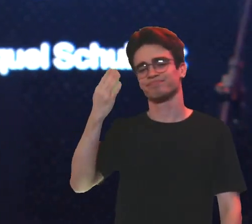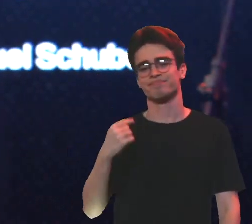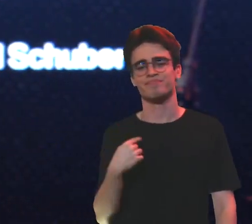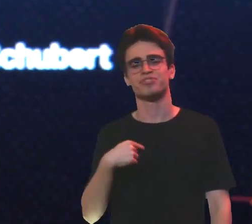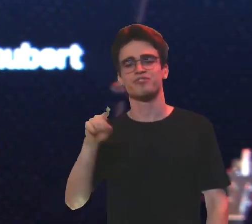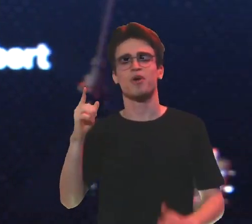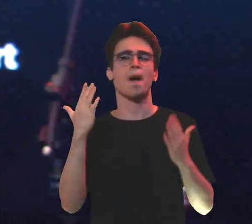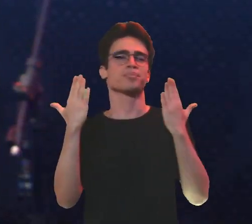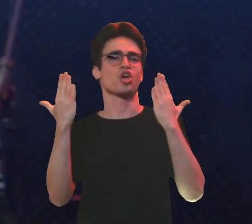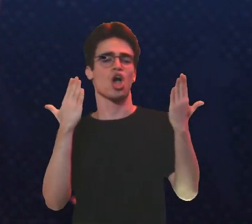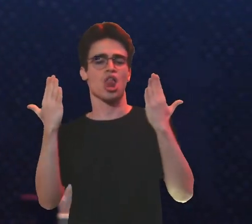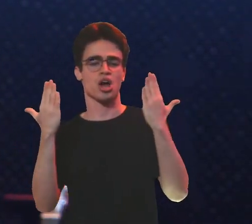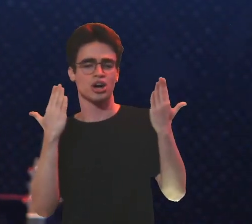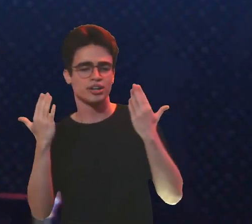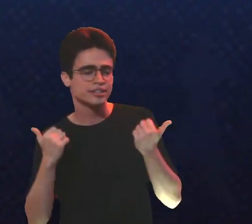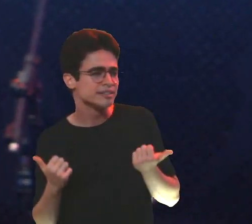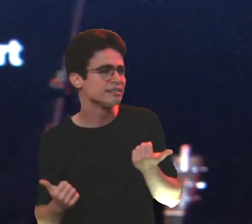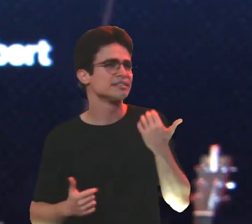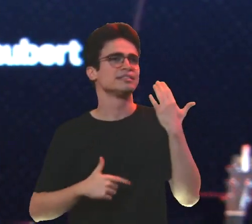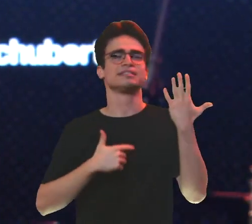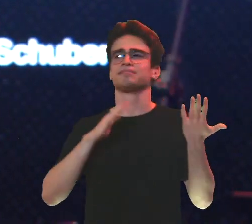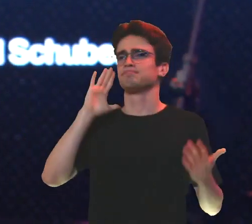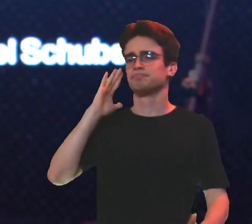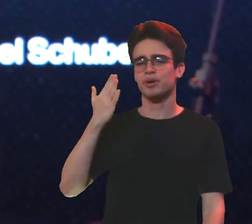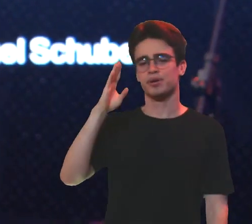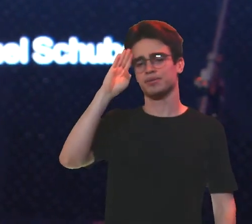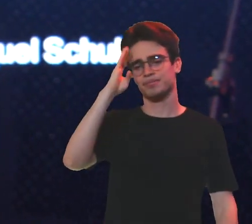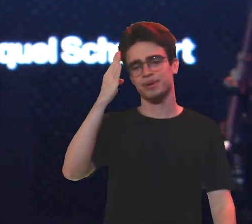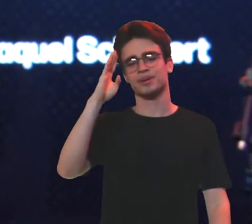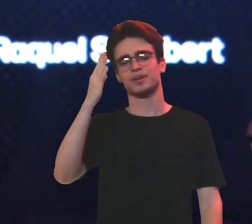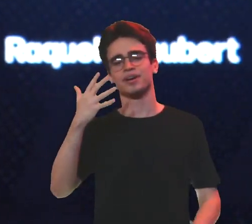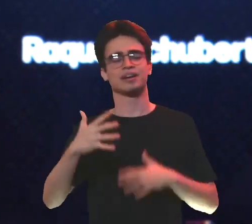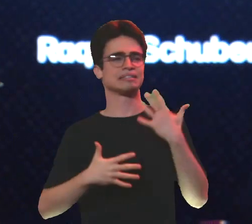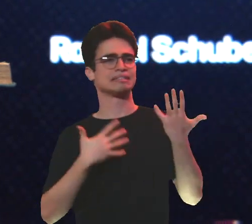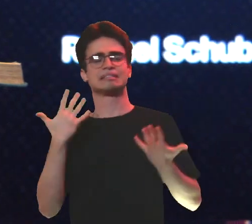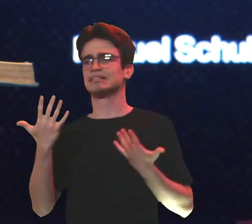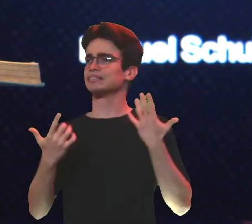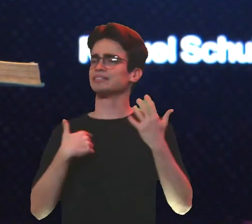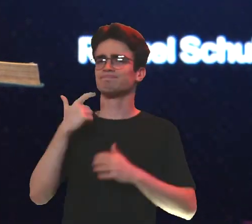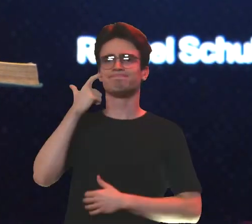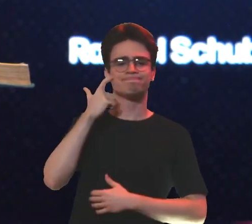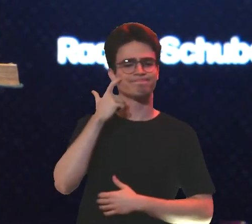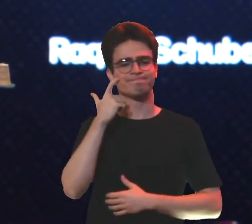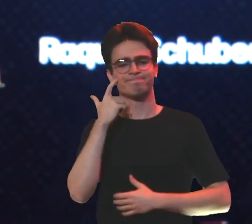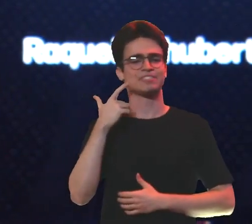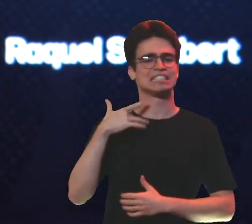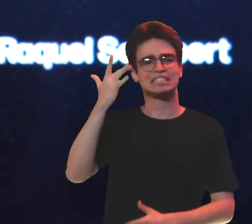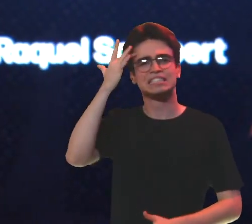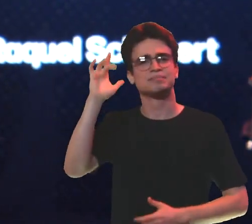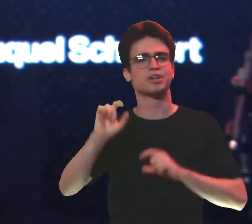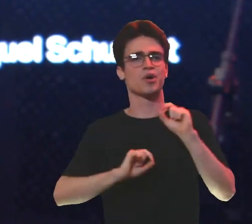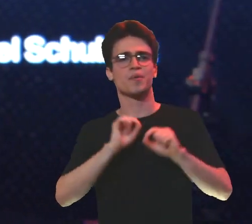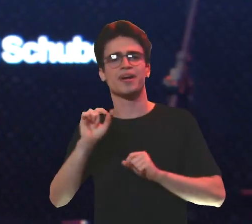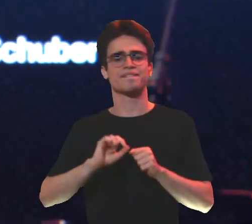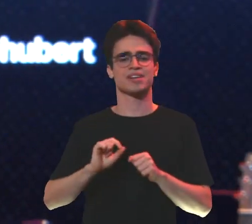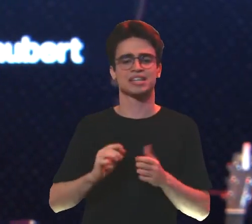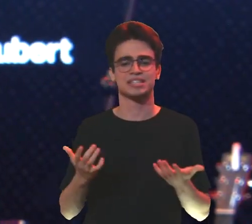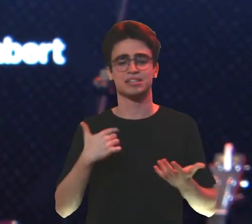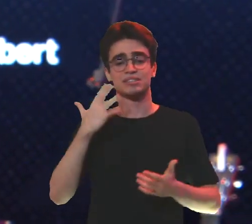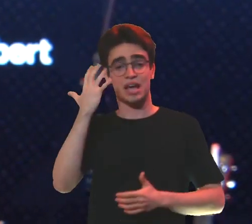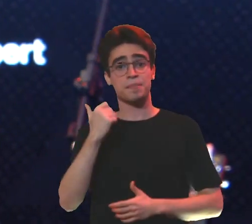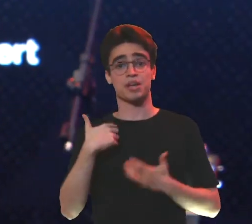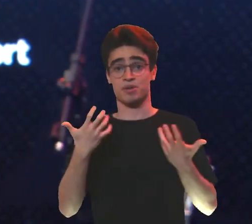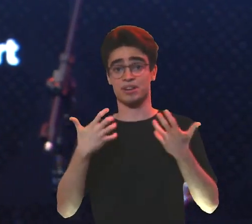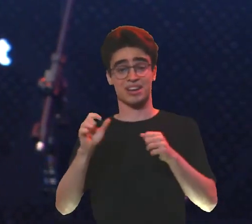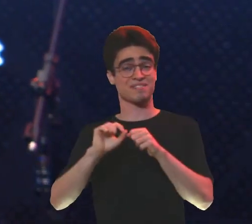fazer psicologia. E aí eu fui mudando e estava ali numa indecisão, não sabia o que eu ia fazer. Eu sabia que eu queria fazer